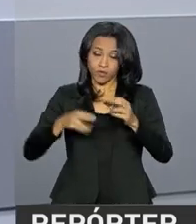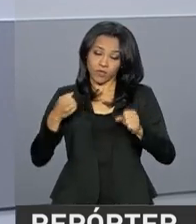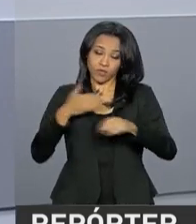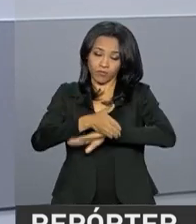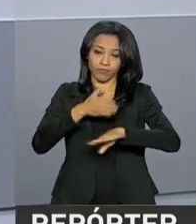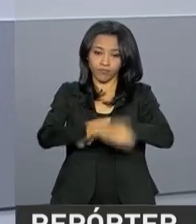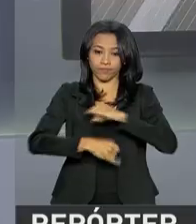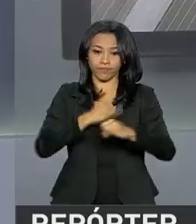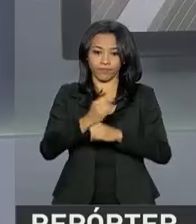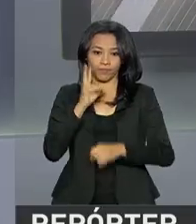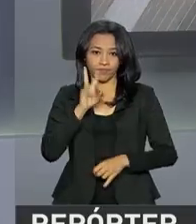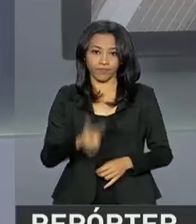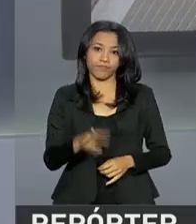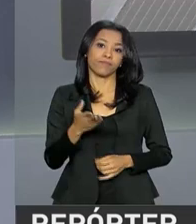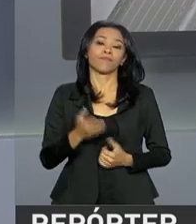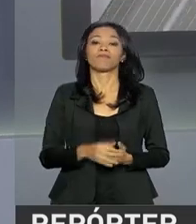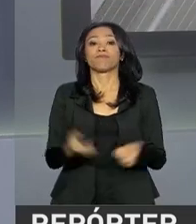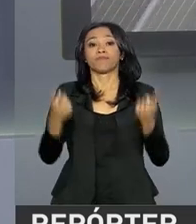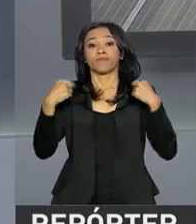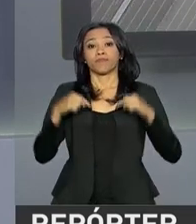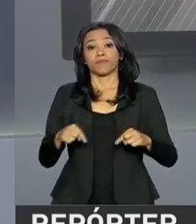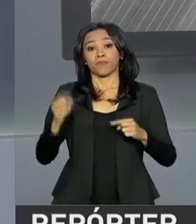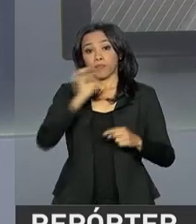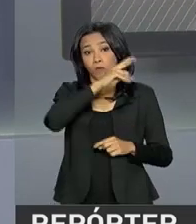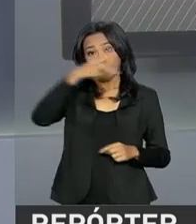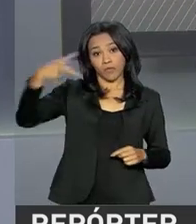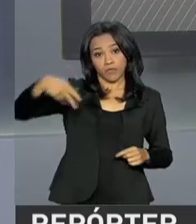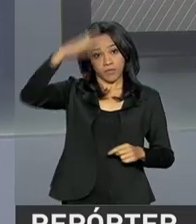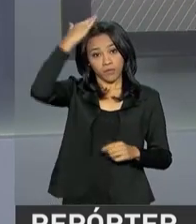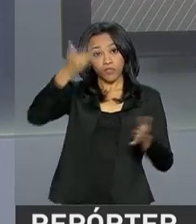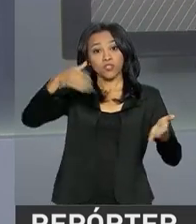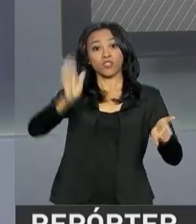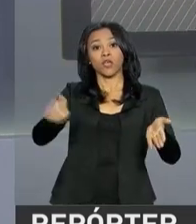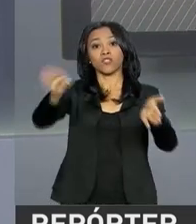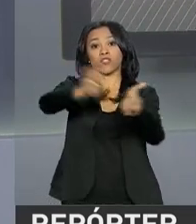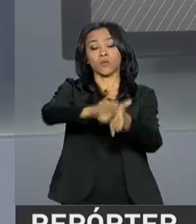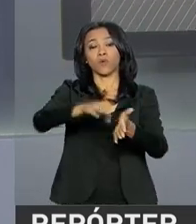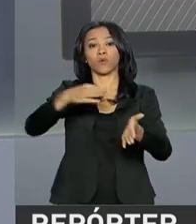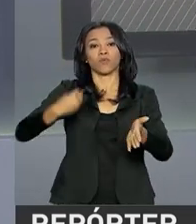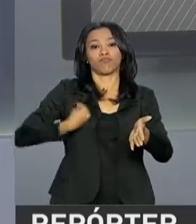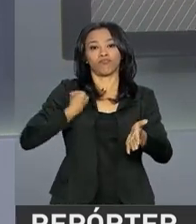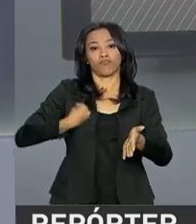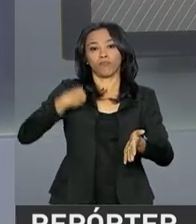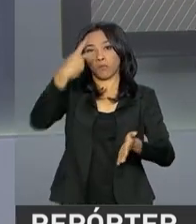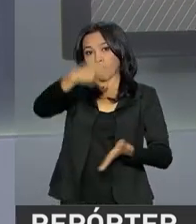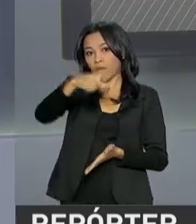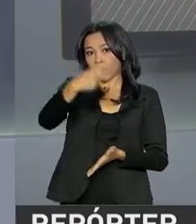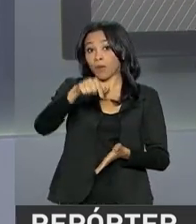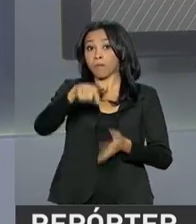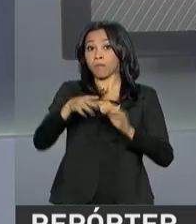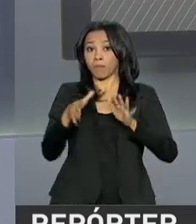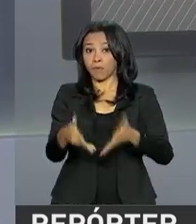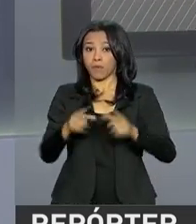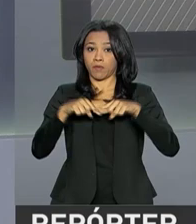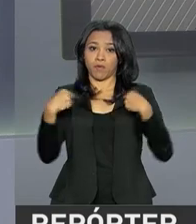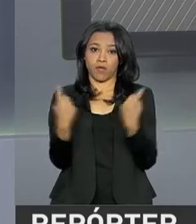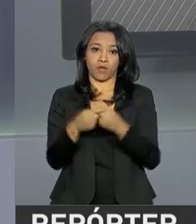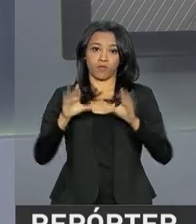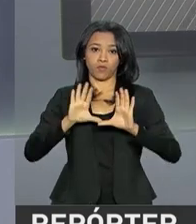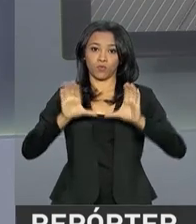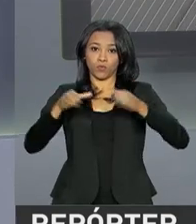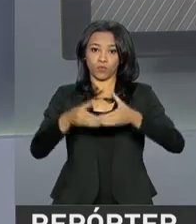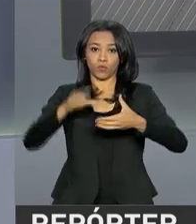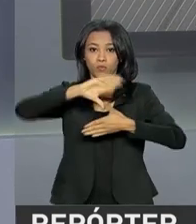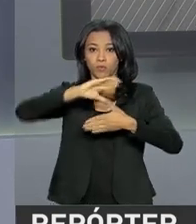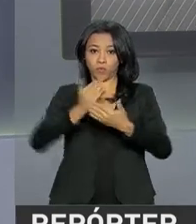internet o presidente michel temer já está no paraguai onde participa da reunião de cúpula do mercosul vamos então